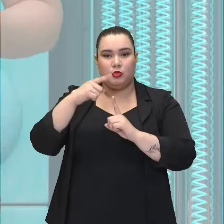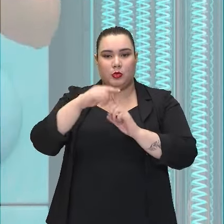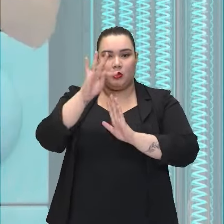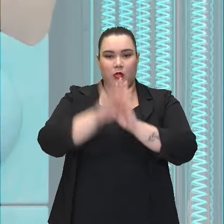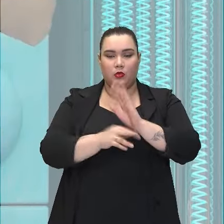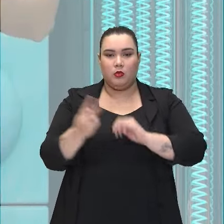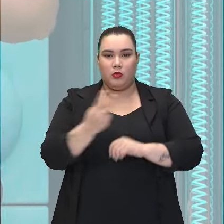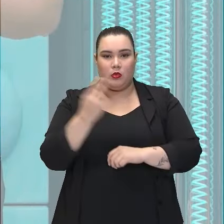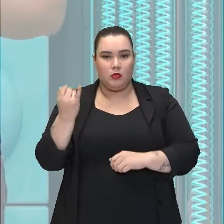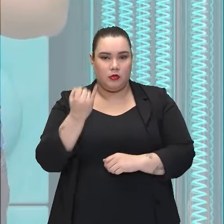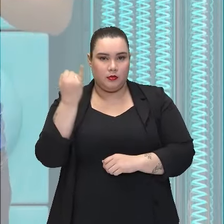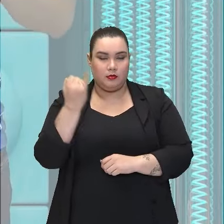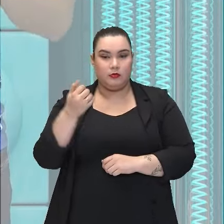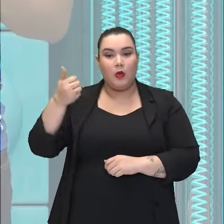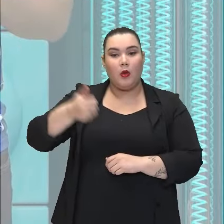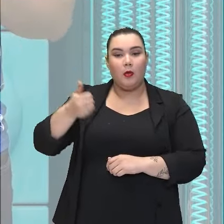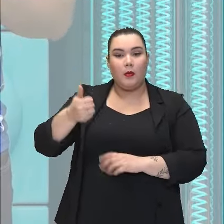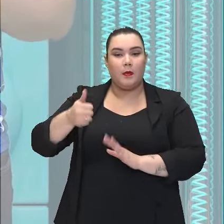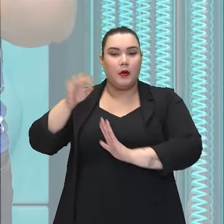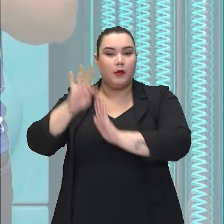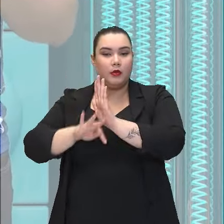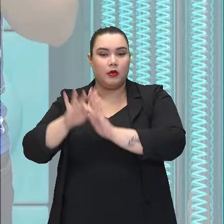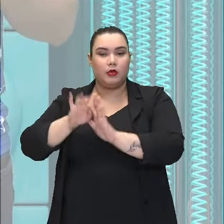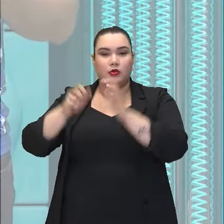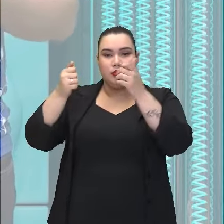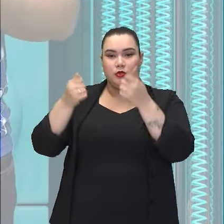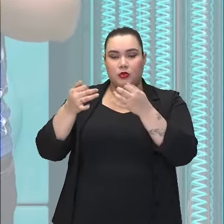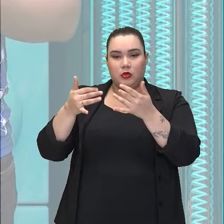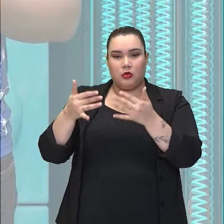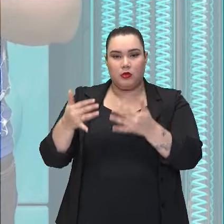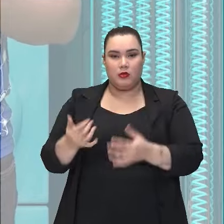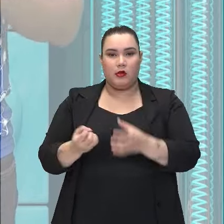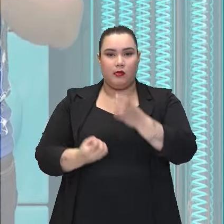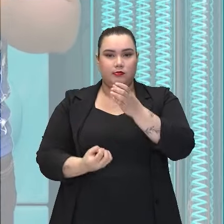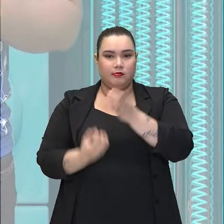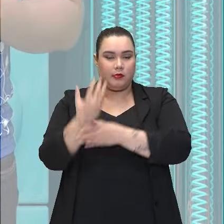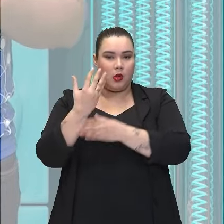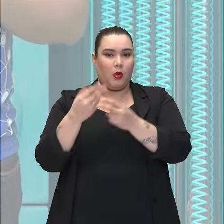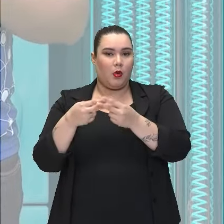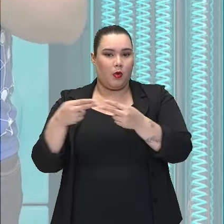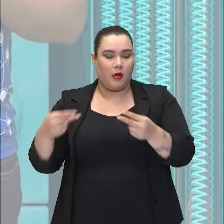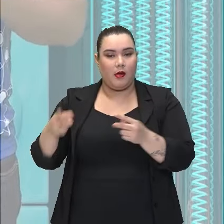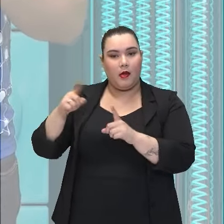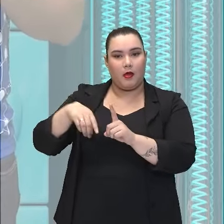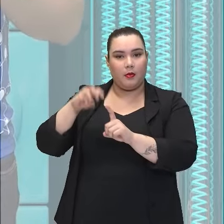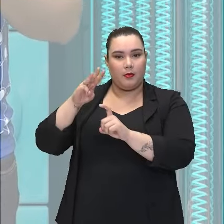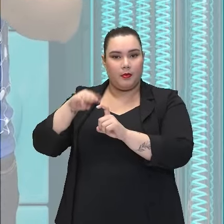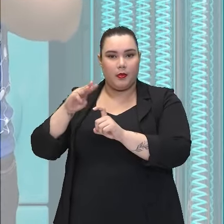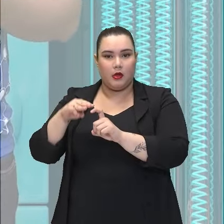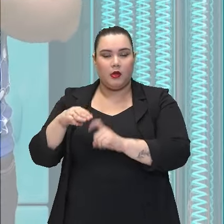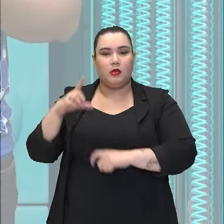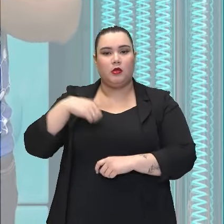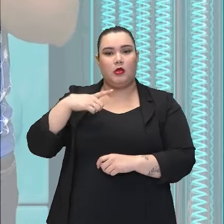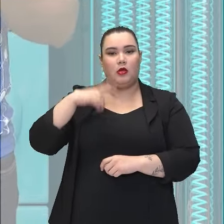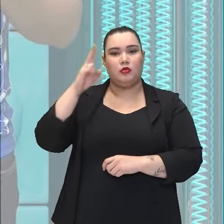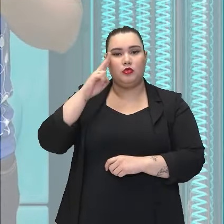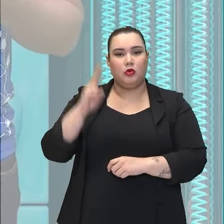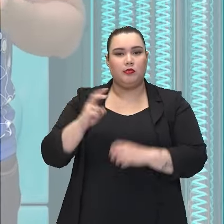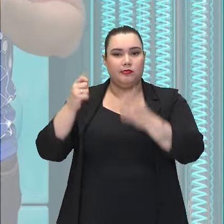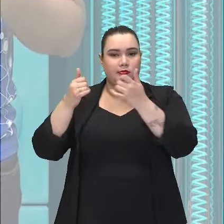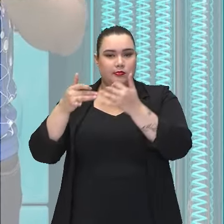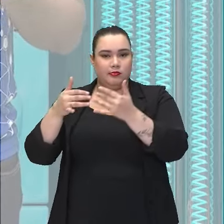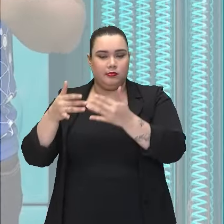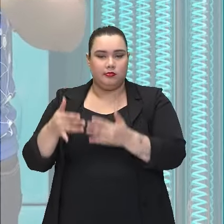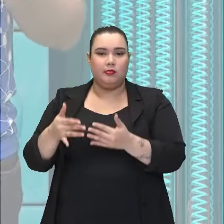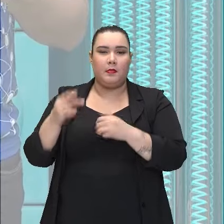sua importância. O primeiro, por explicar a origem de algo, né, um mito, ele conta a origem de algo, não só